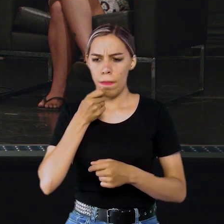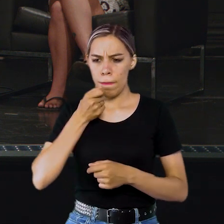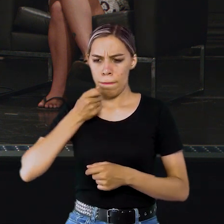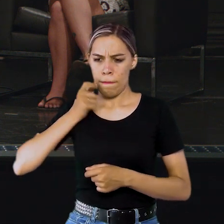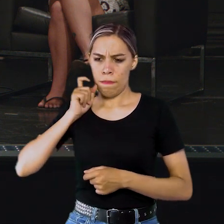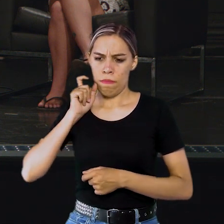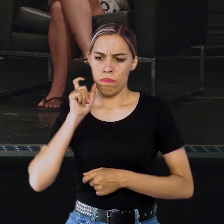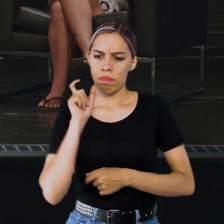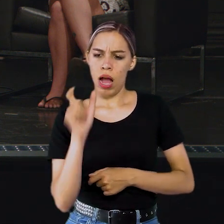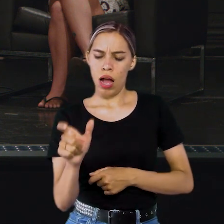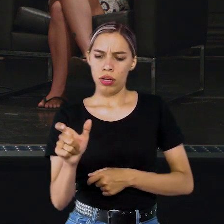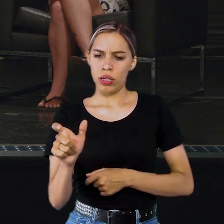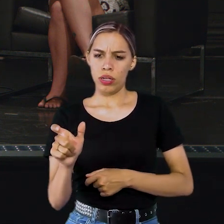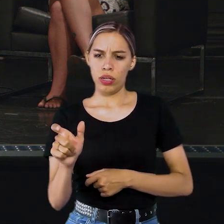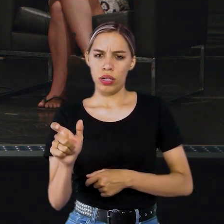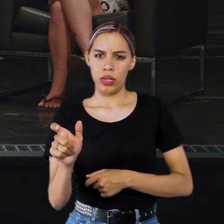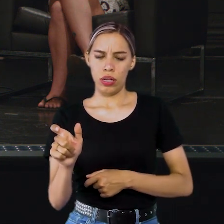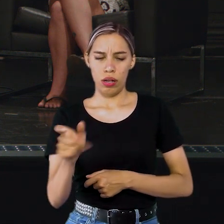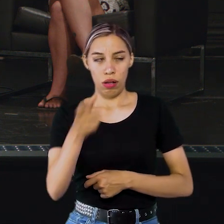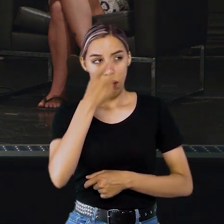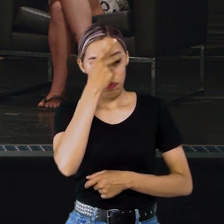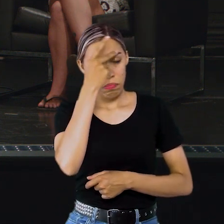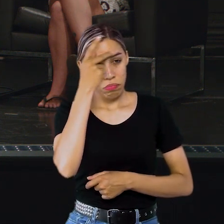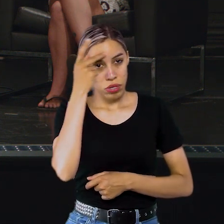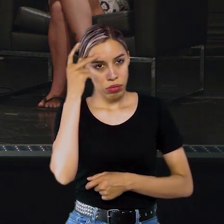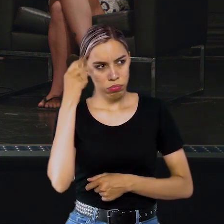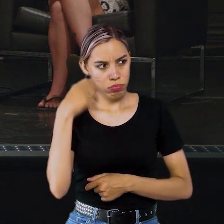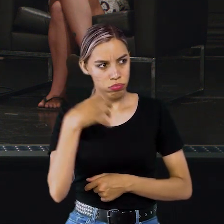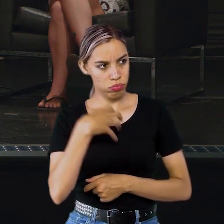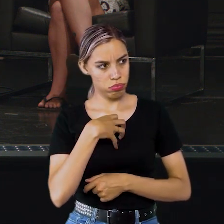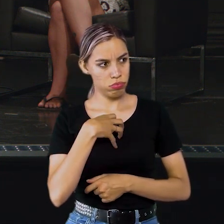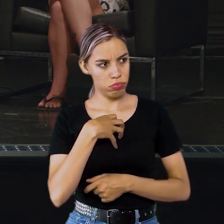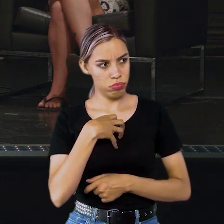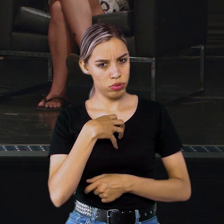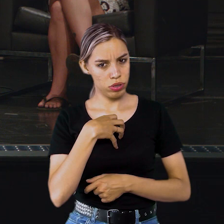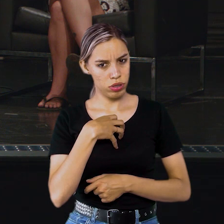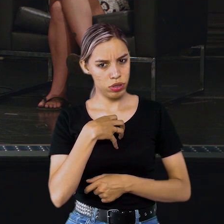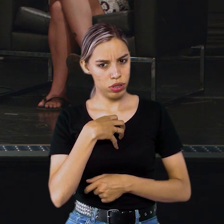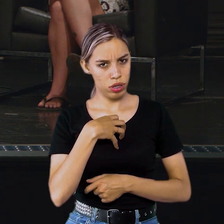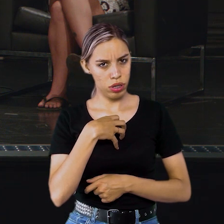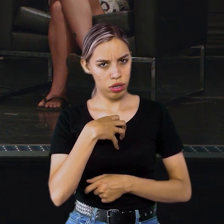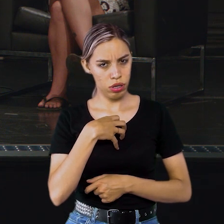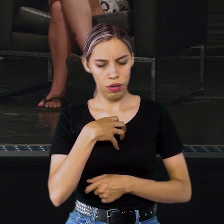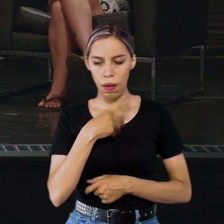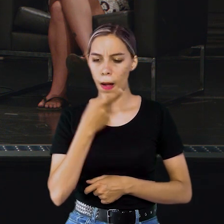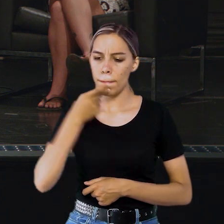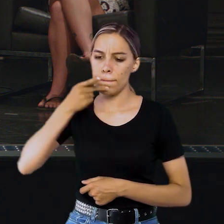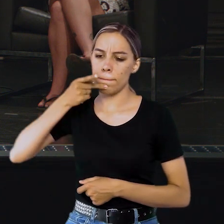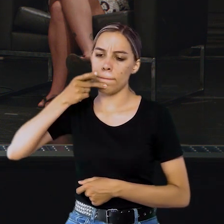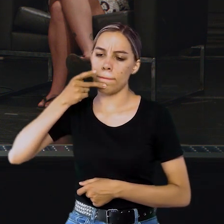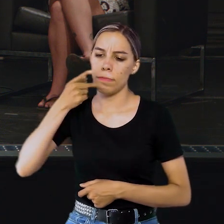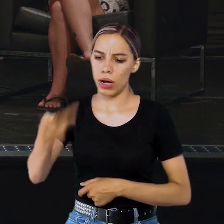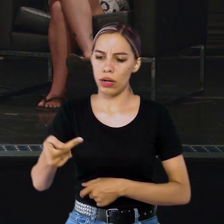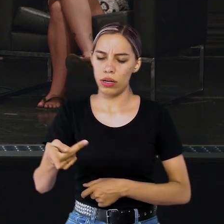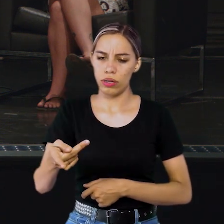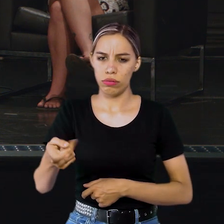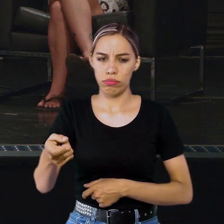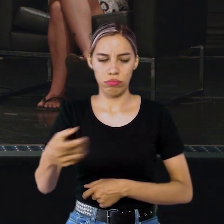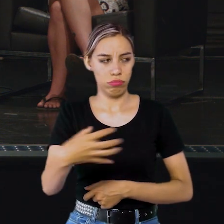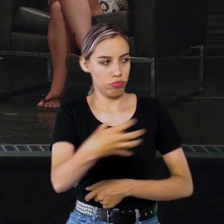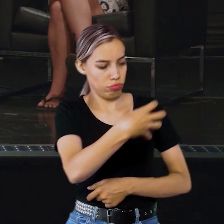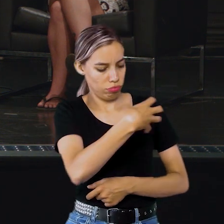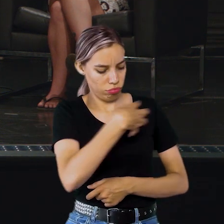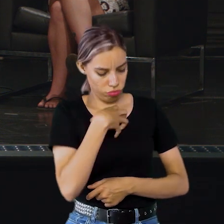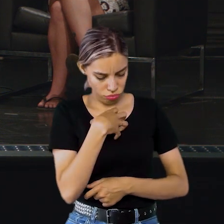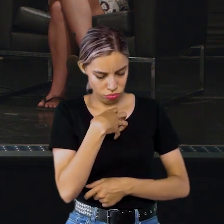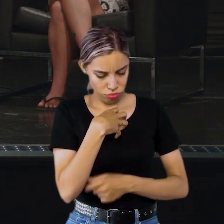e verdadeiro por quem a assoprava, que só essa palavra curava. Eu vejo